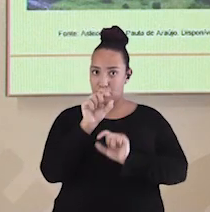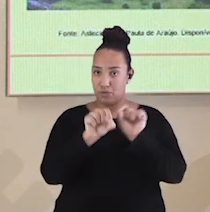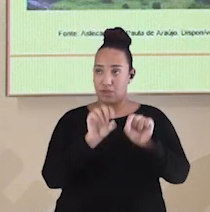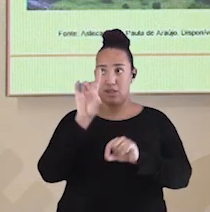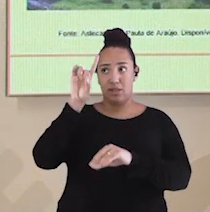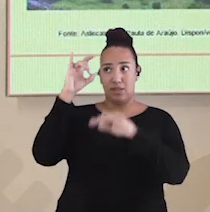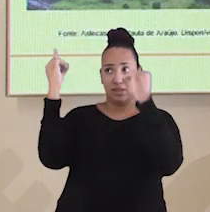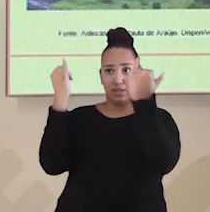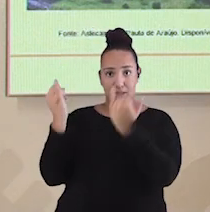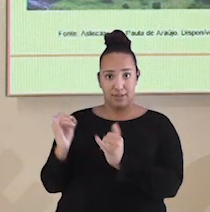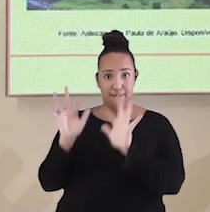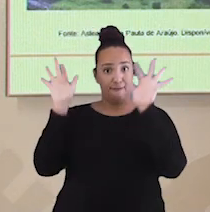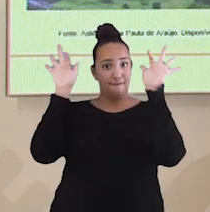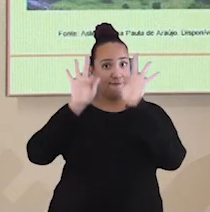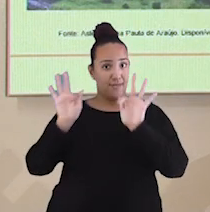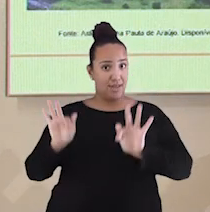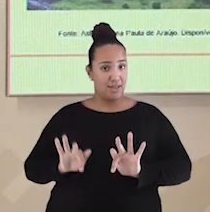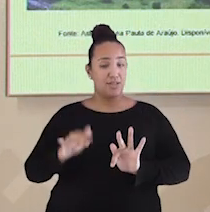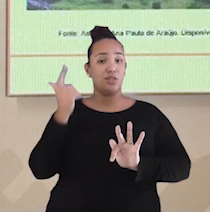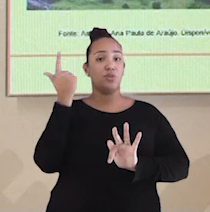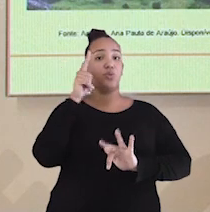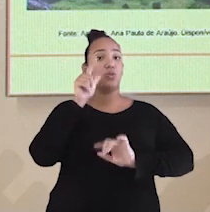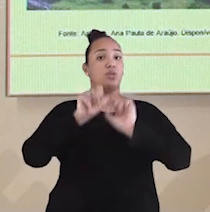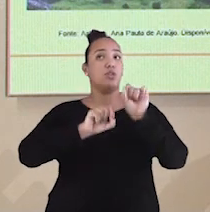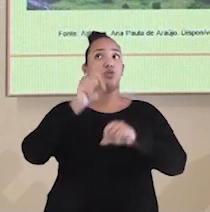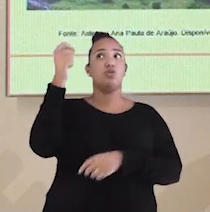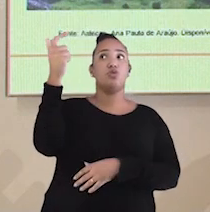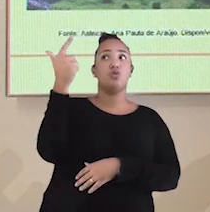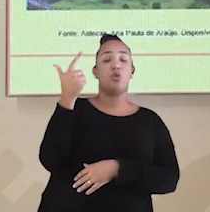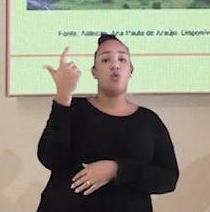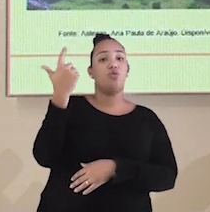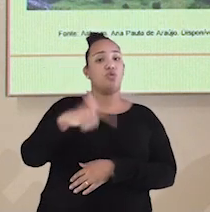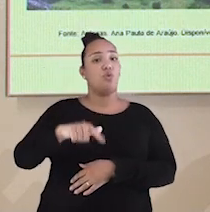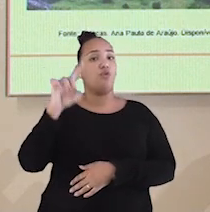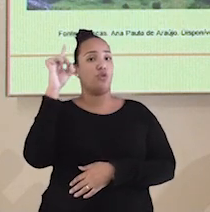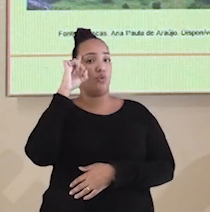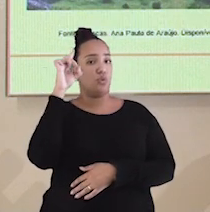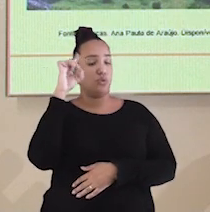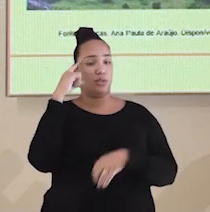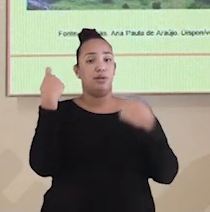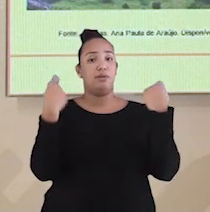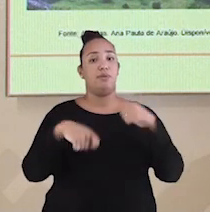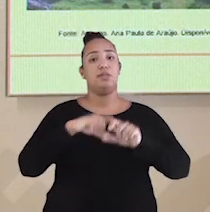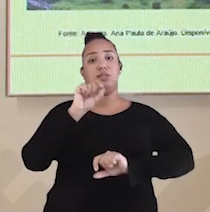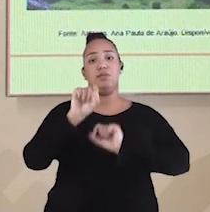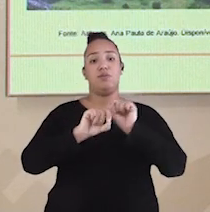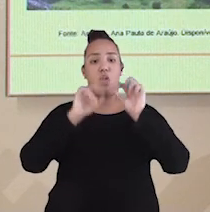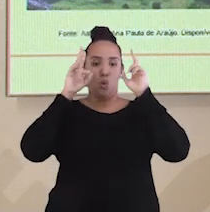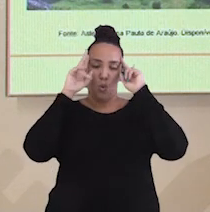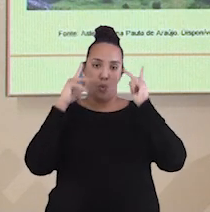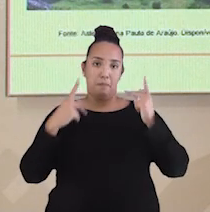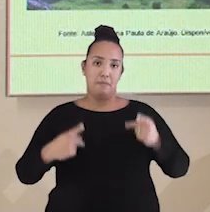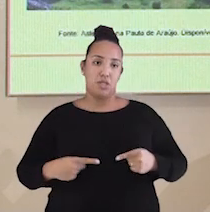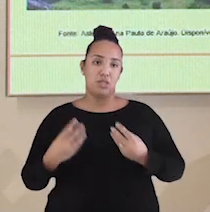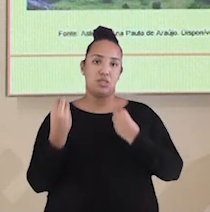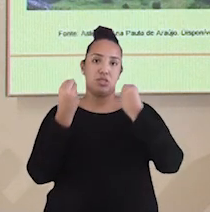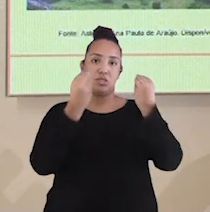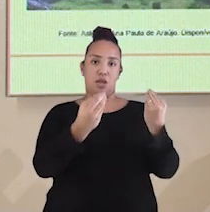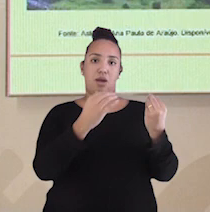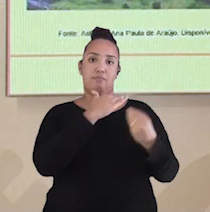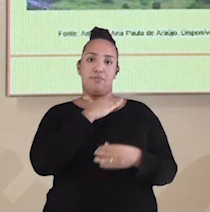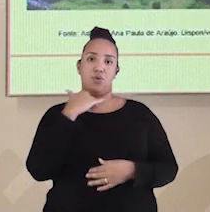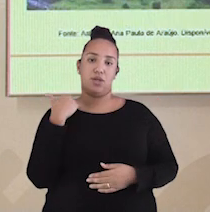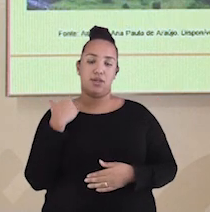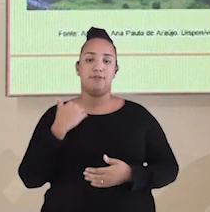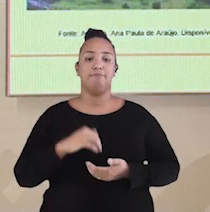deuses felizes e assim fazer com que o sol voltasse a nascer, era necessário sacrifícios humanos.